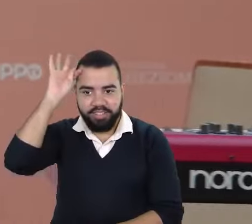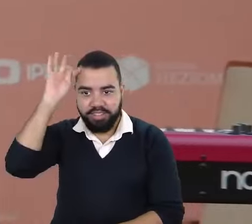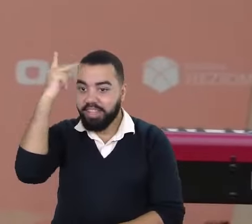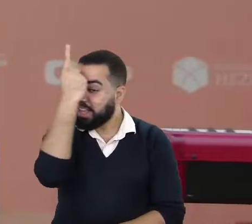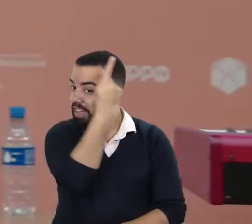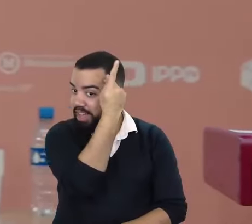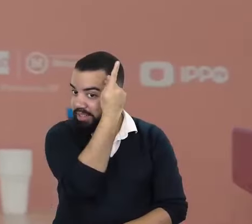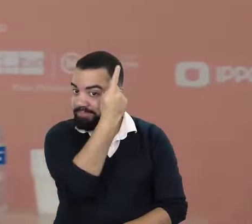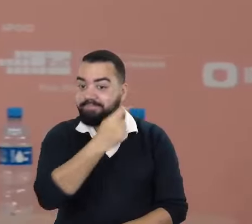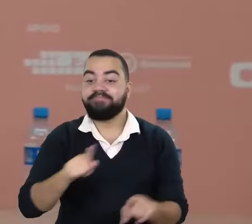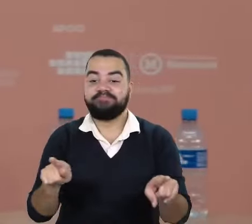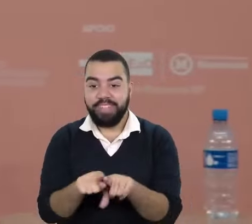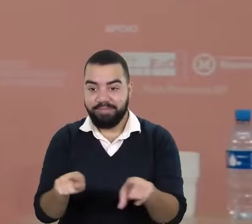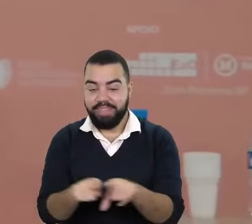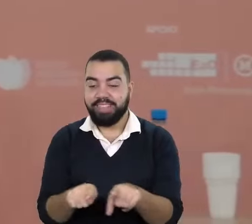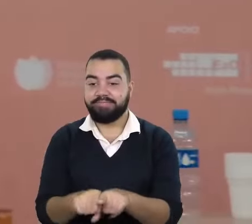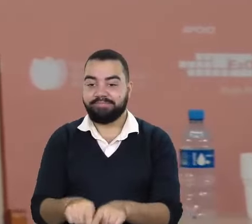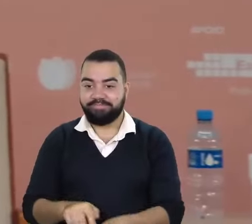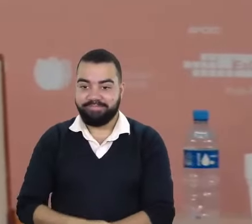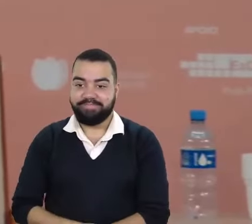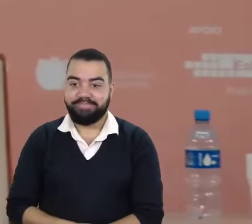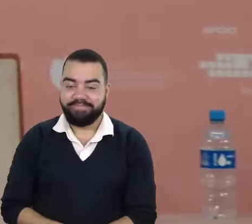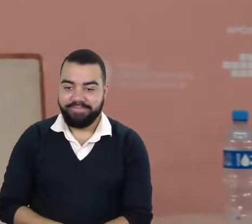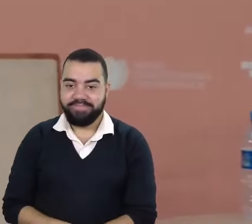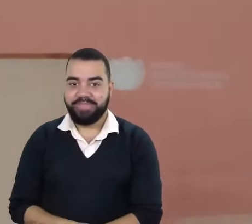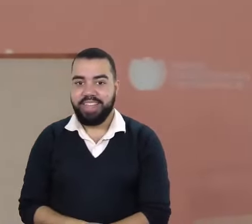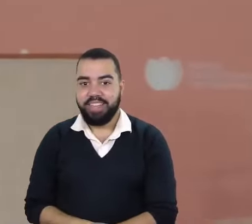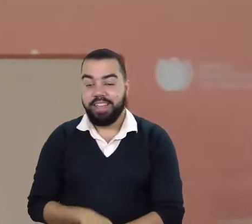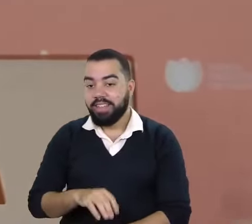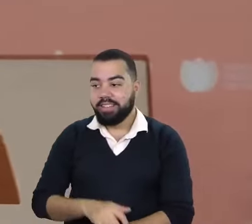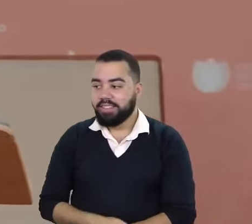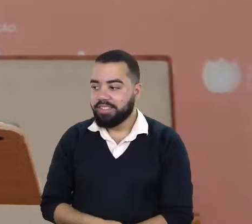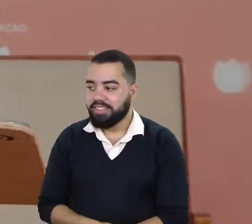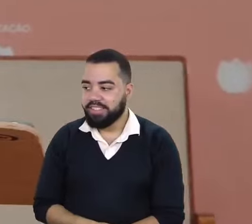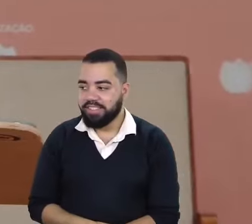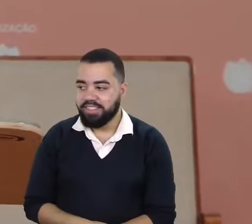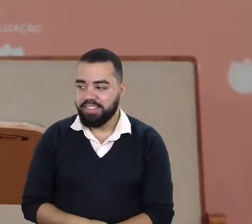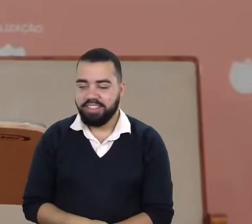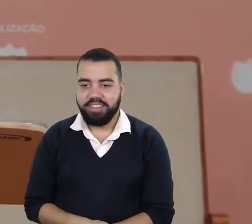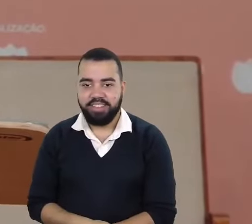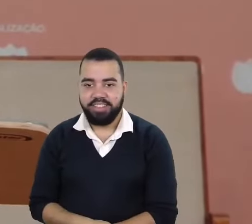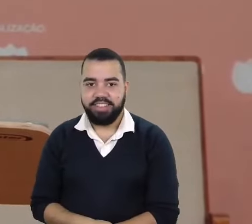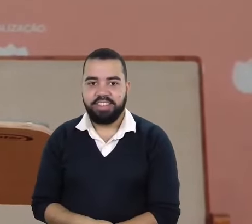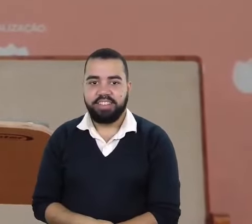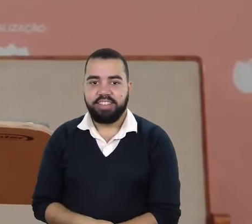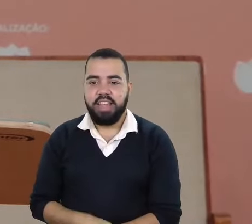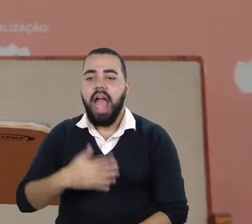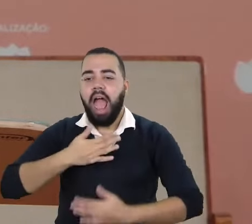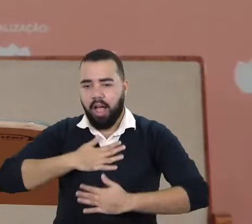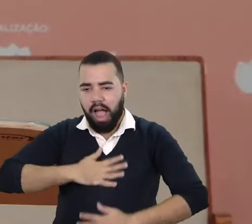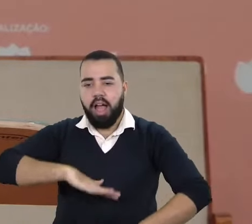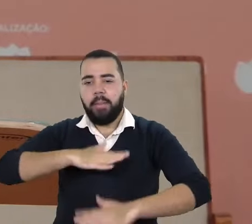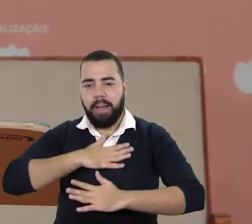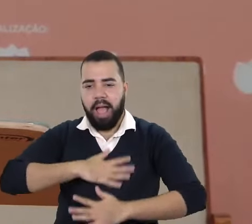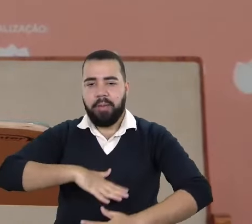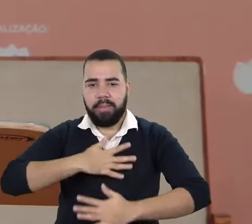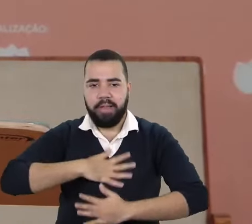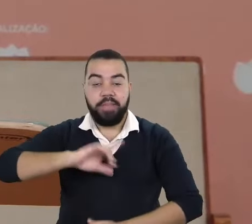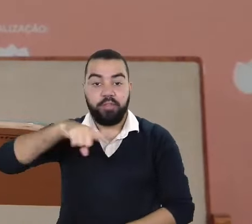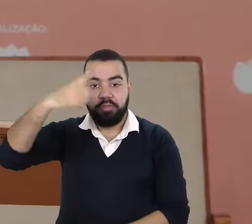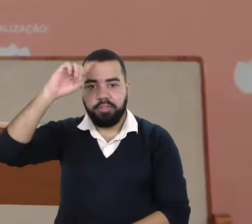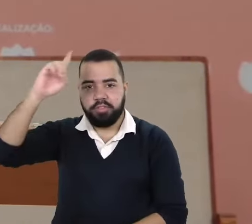a gente vai vencer, nós vamos vencer juntos, vai dar tudo certo. E é isso. E só me abraçou e eu fui me acalmando. No outro dia,